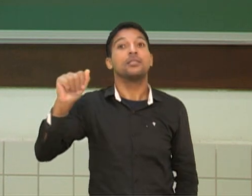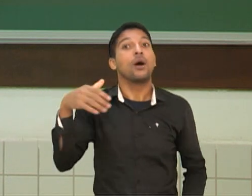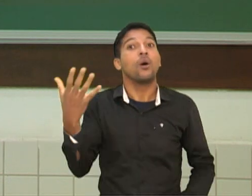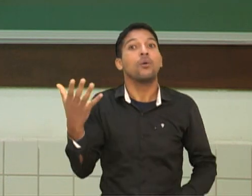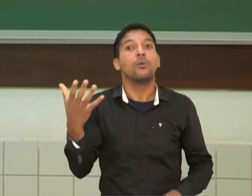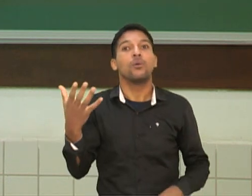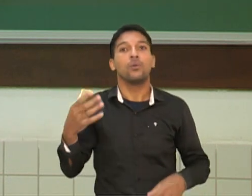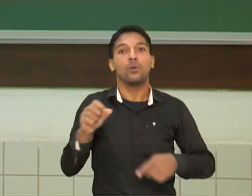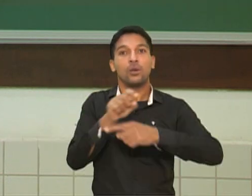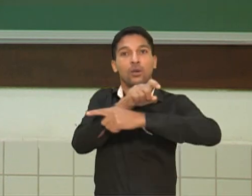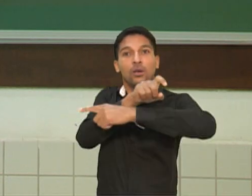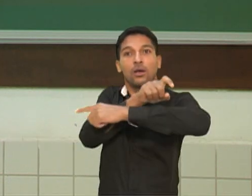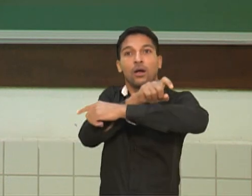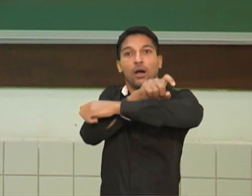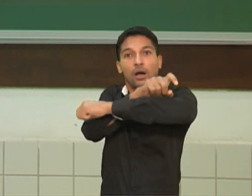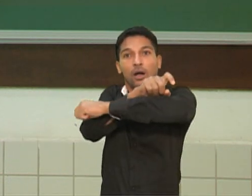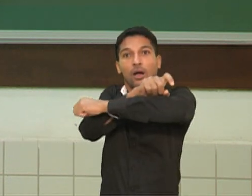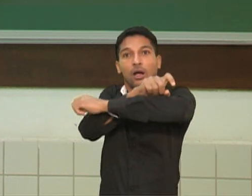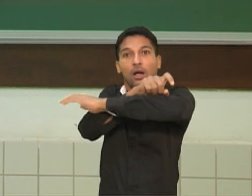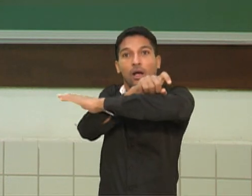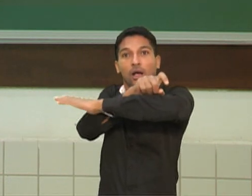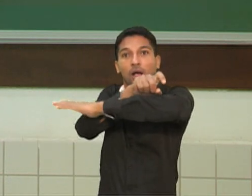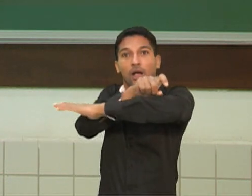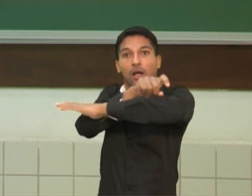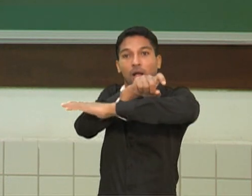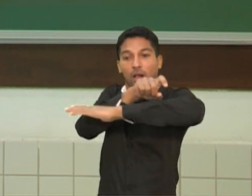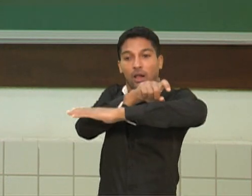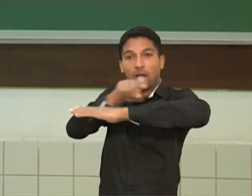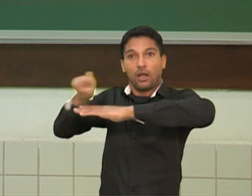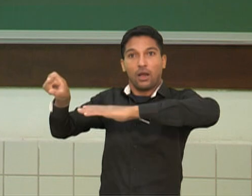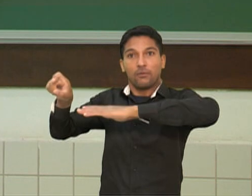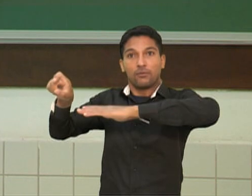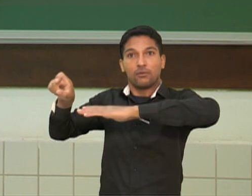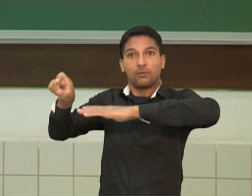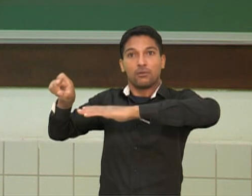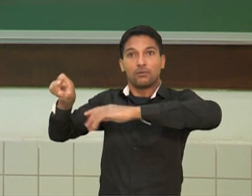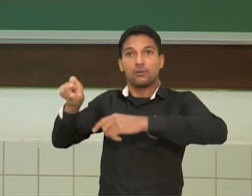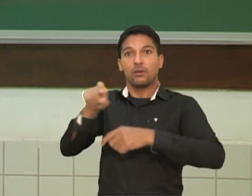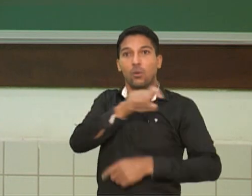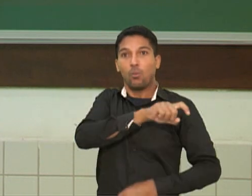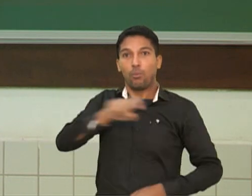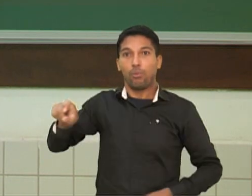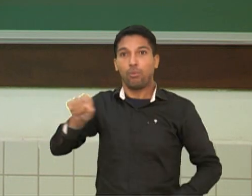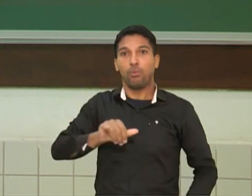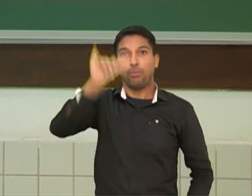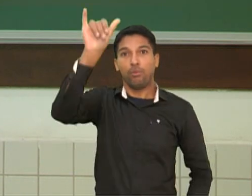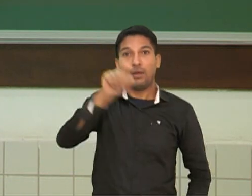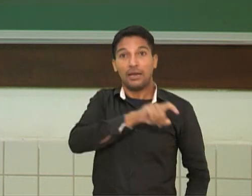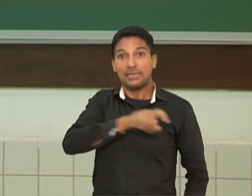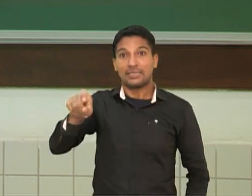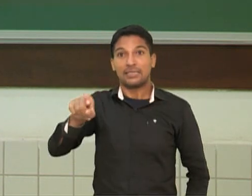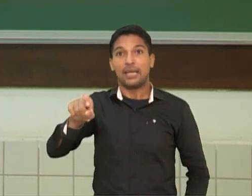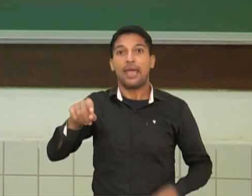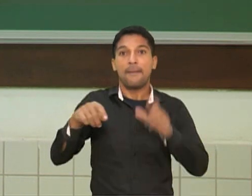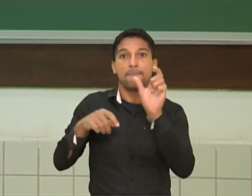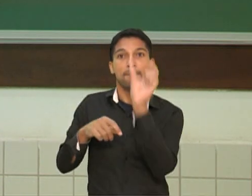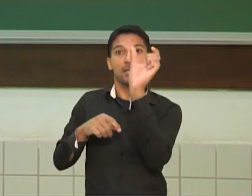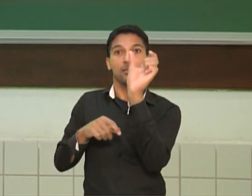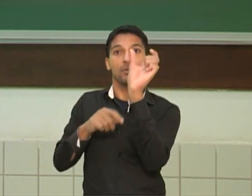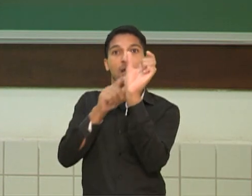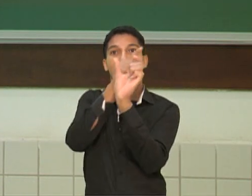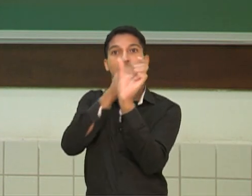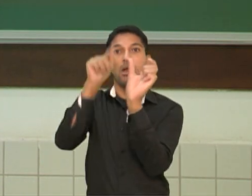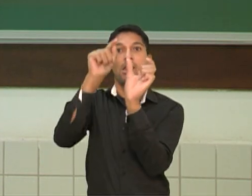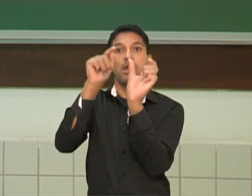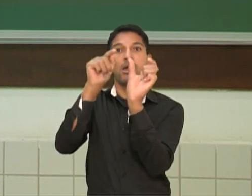para cima e não vai interceptar o eixo x, que é o eixo dos números reais. Tudo bem? Eu espero que